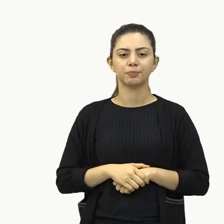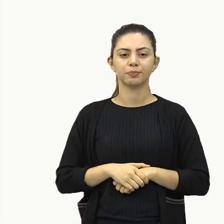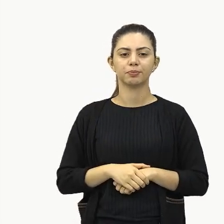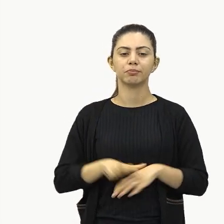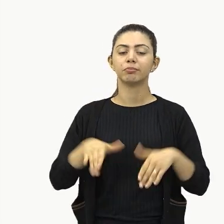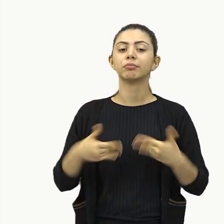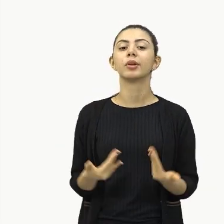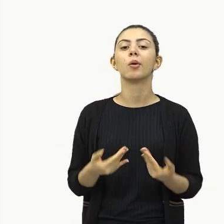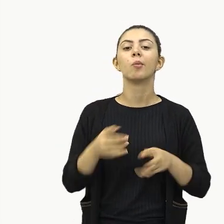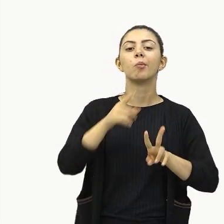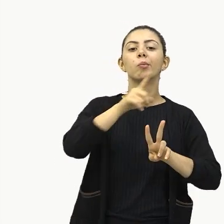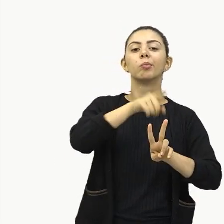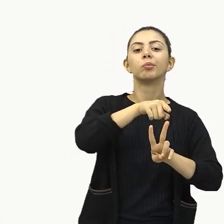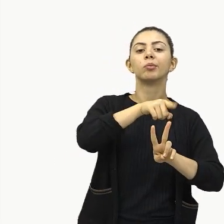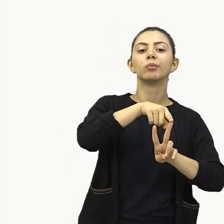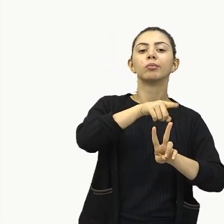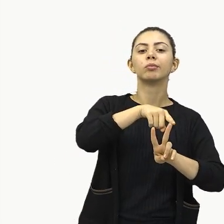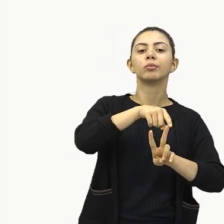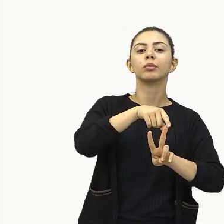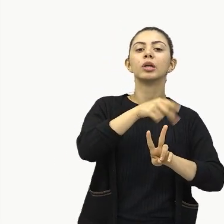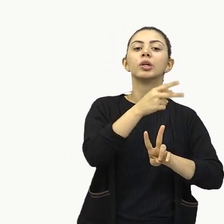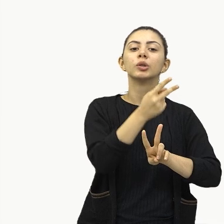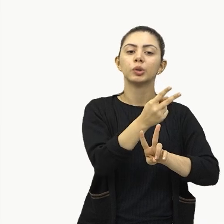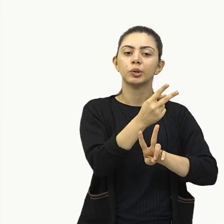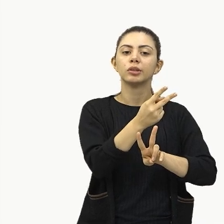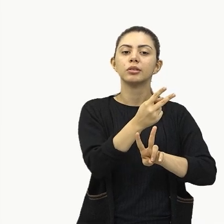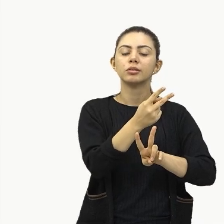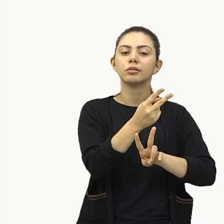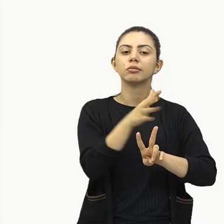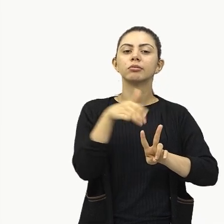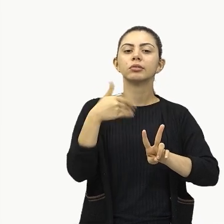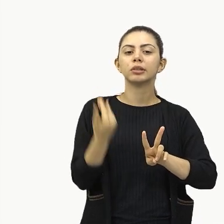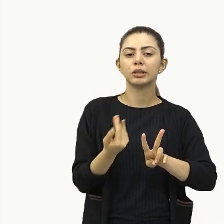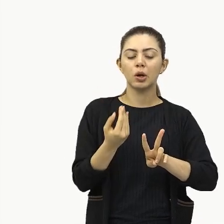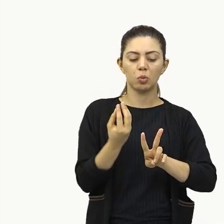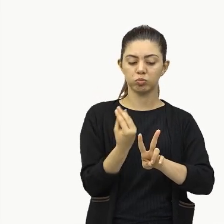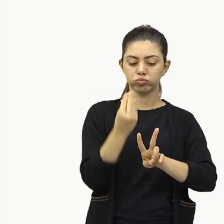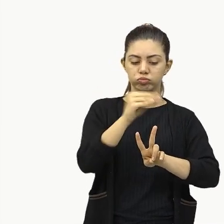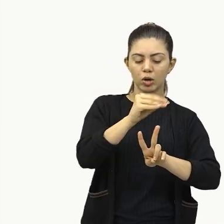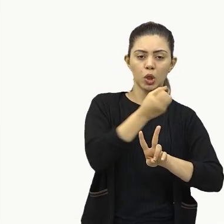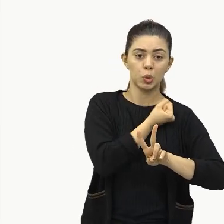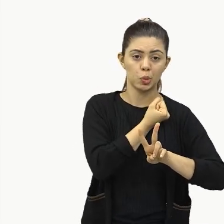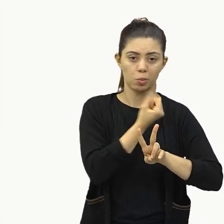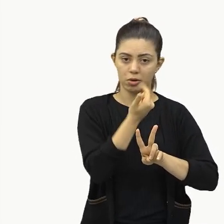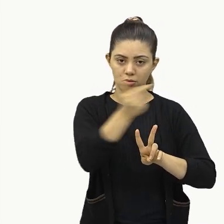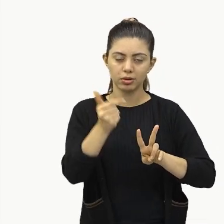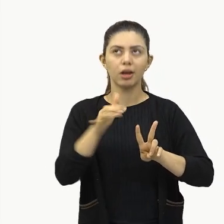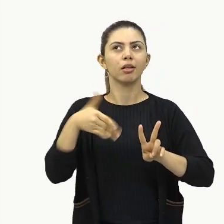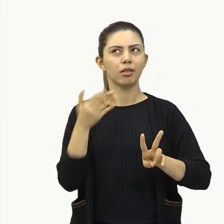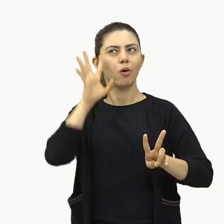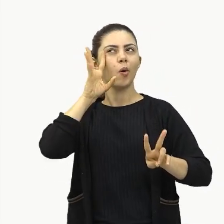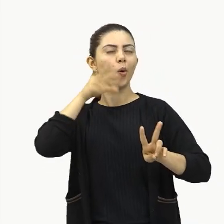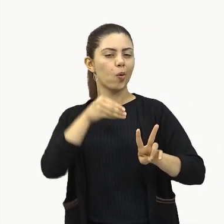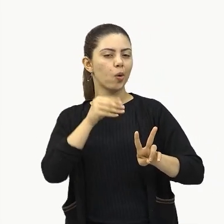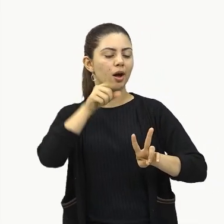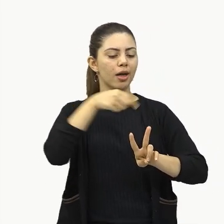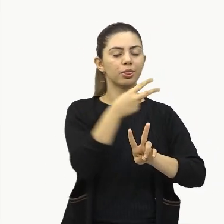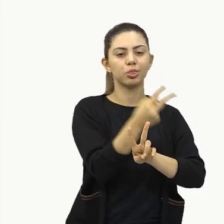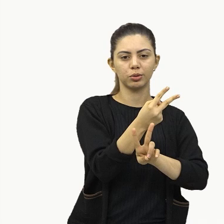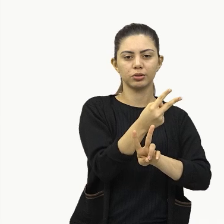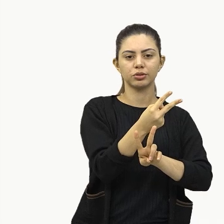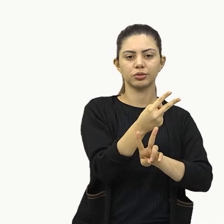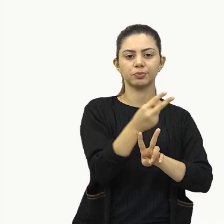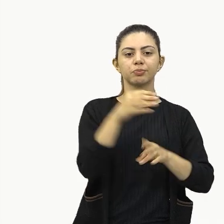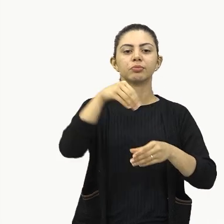o índice? 2. Já se sabe que quando não aparece o índice ali, é 2. Qual é o número que está dentro